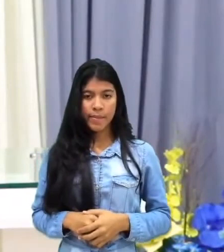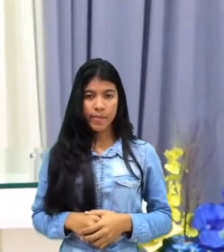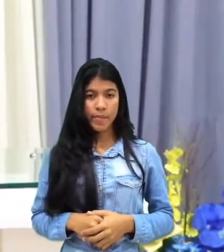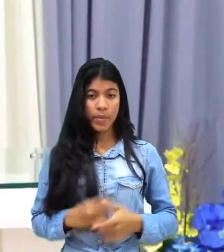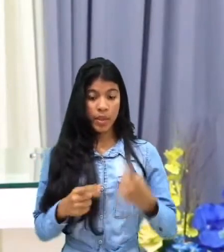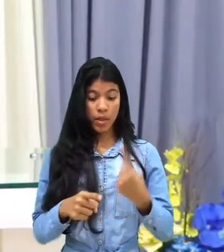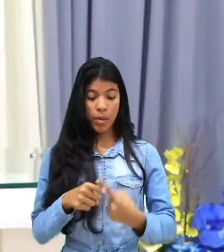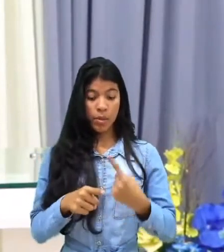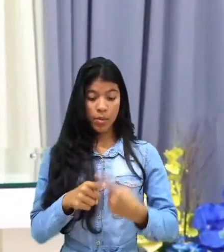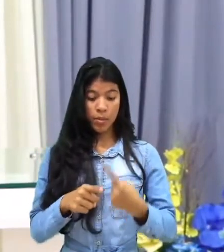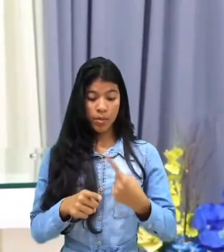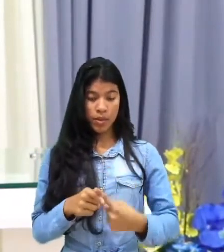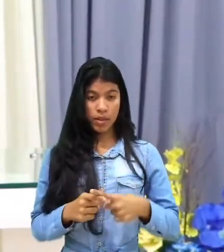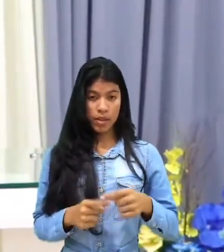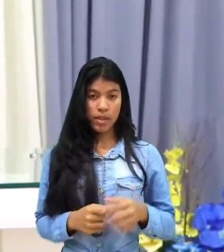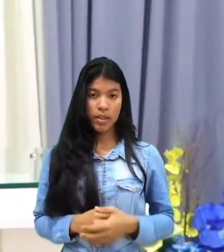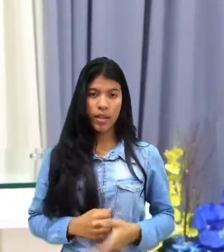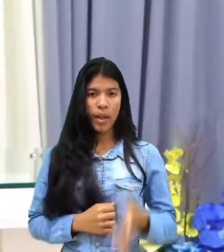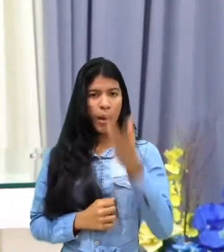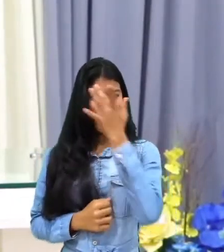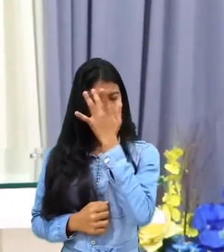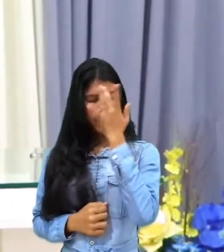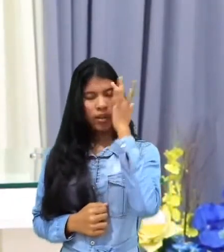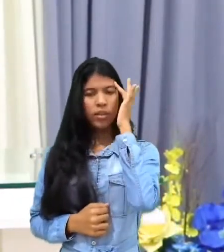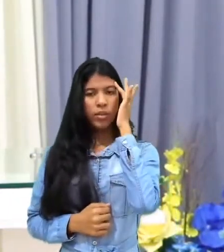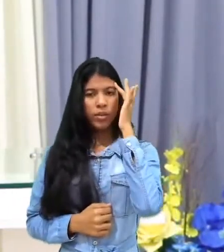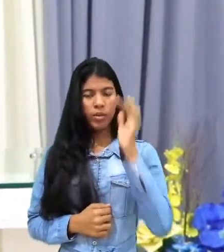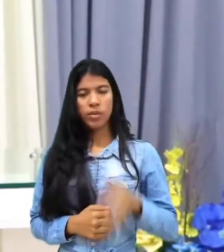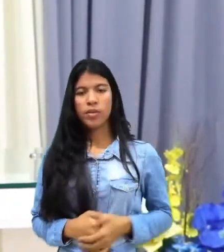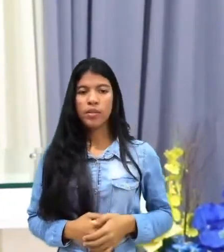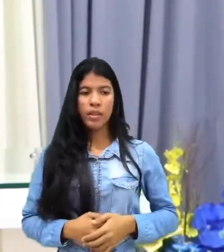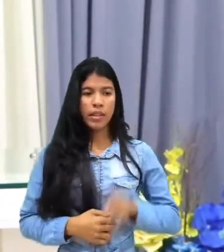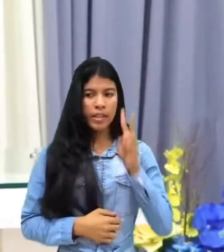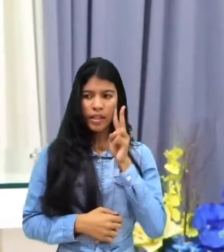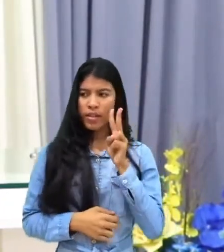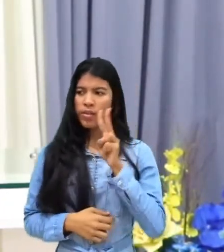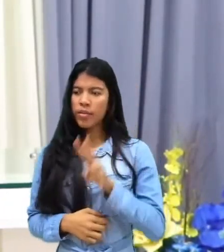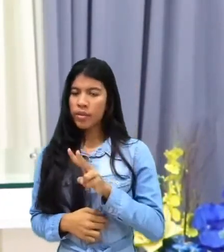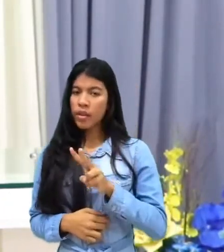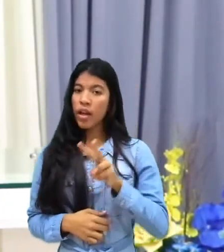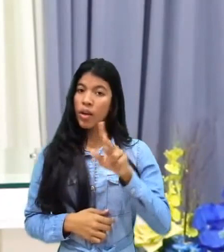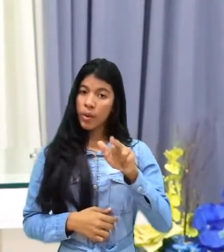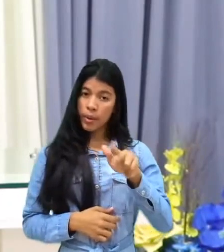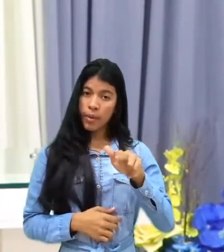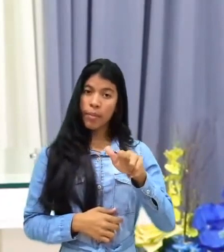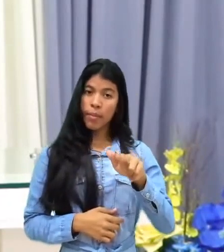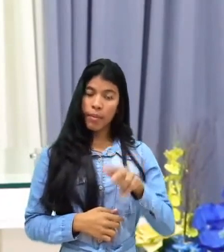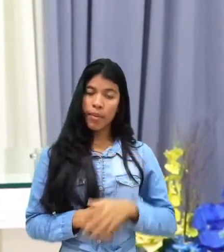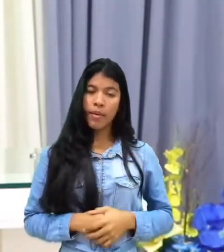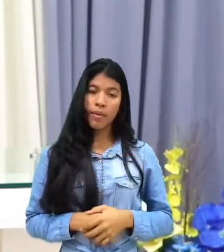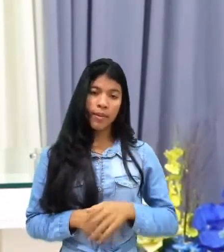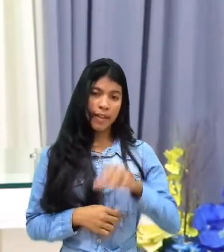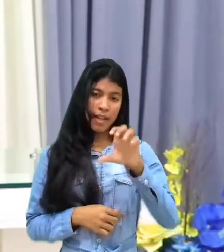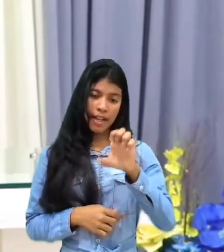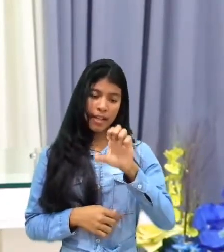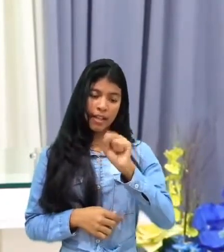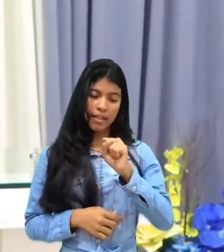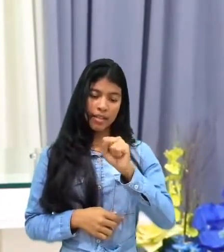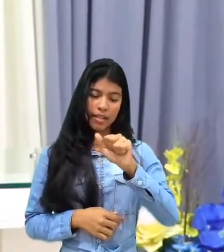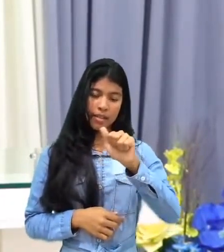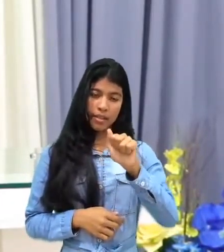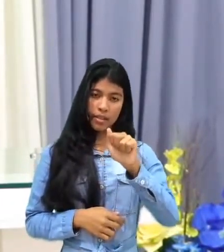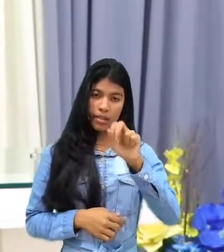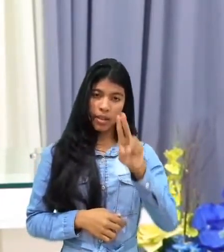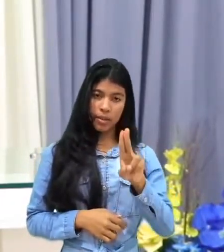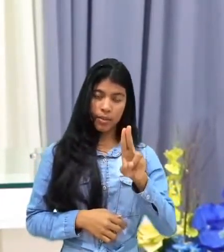quem estava em destaque, quem estava em evidência, era o seu irmão, o primogênito. Mas quem